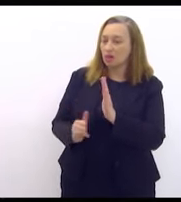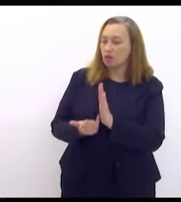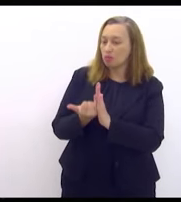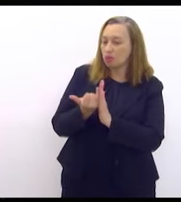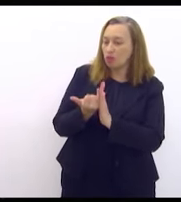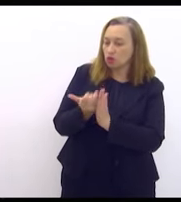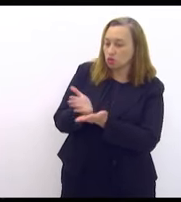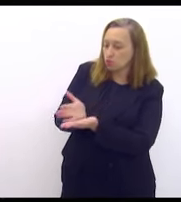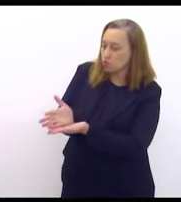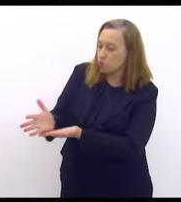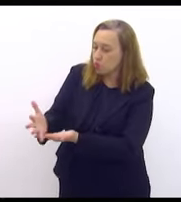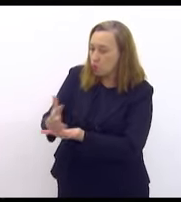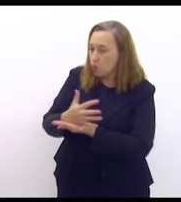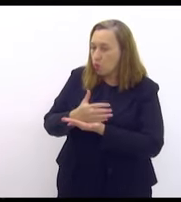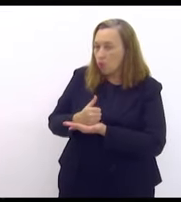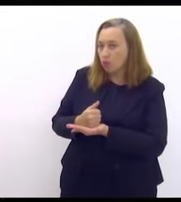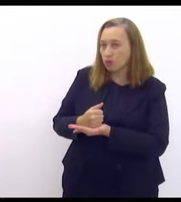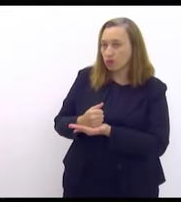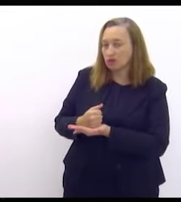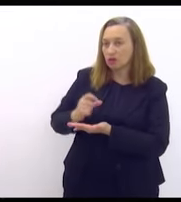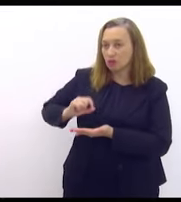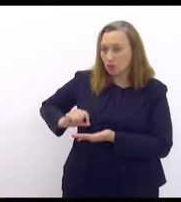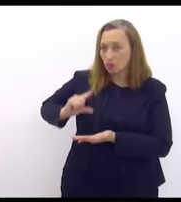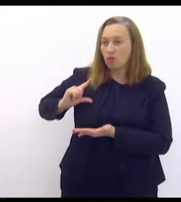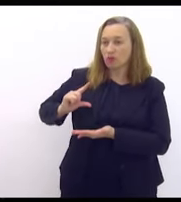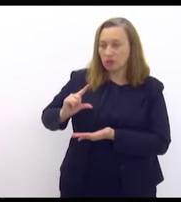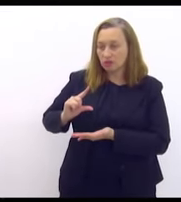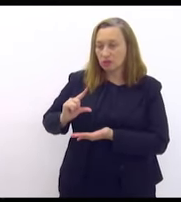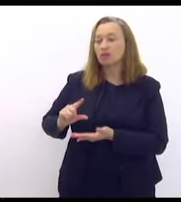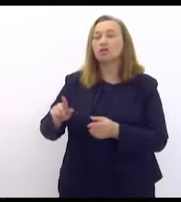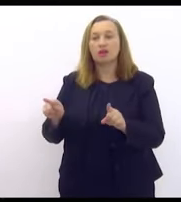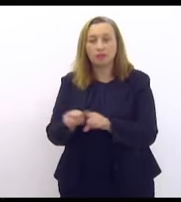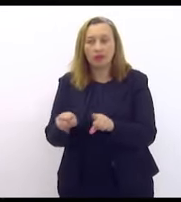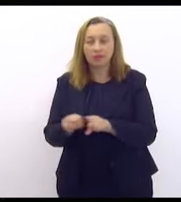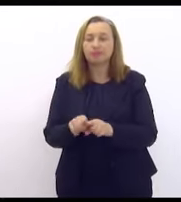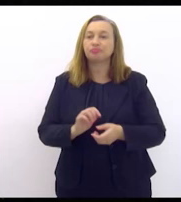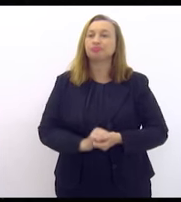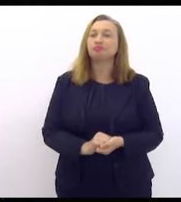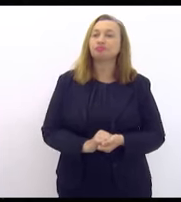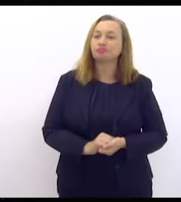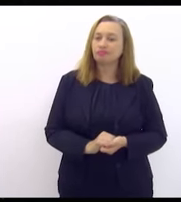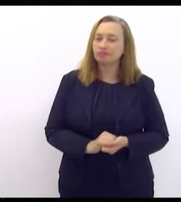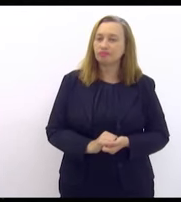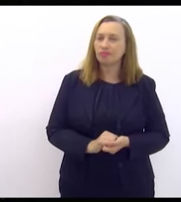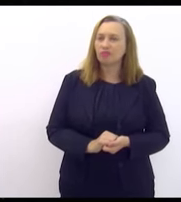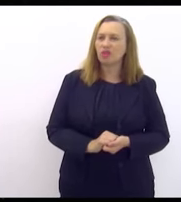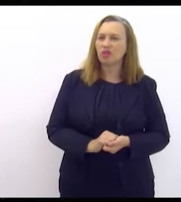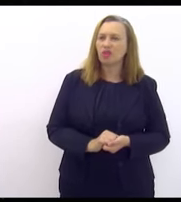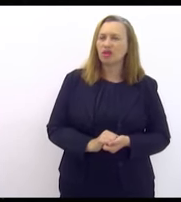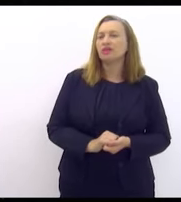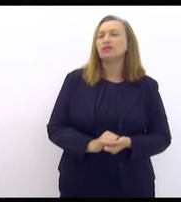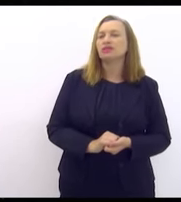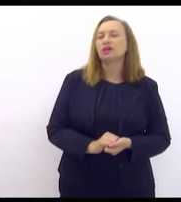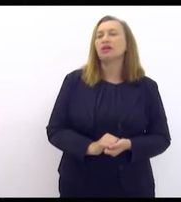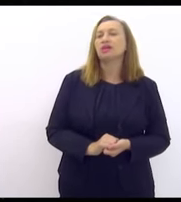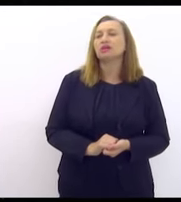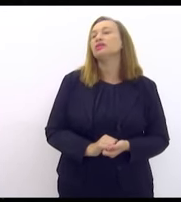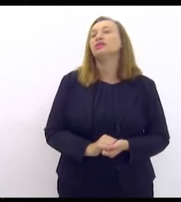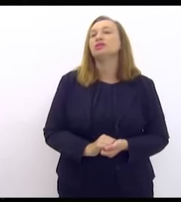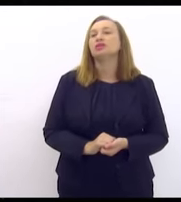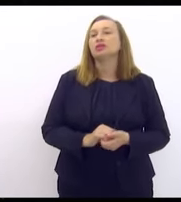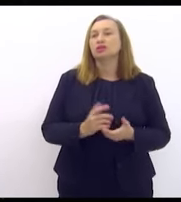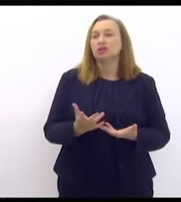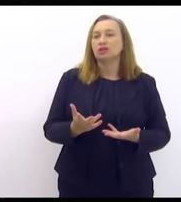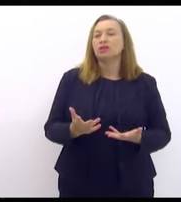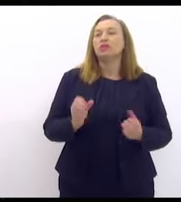na fonte. Então, aumentar o salário do servidor pode trazer, sim, um vigor financeiro